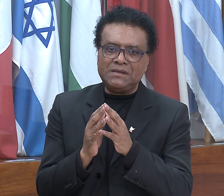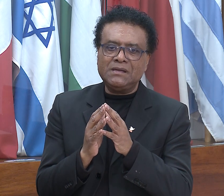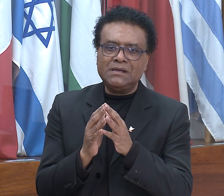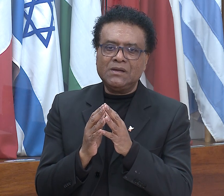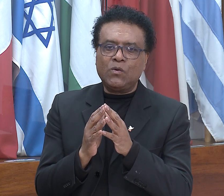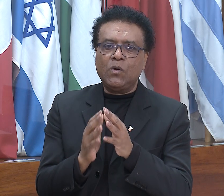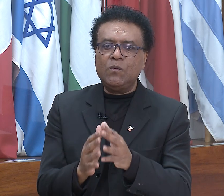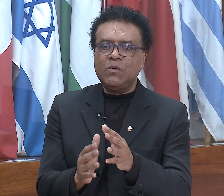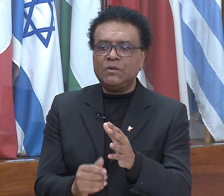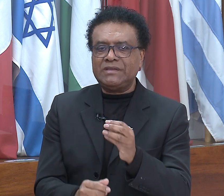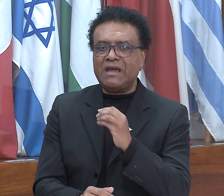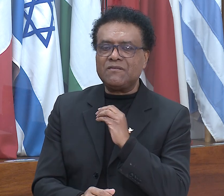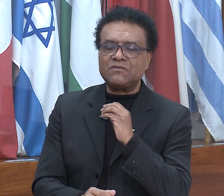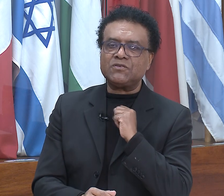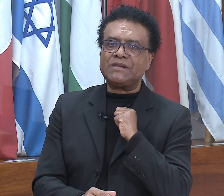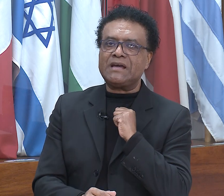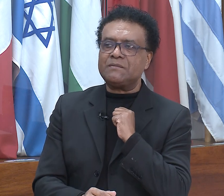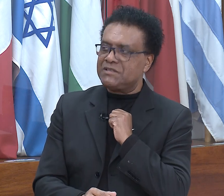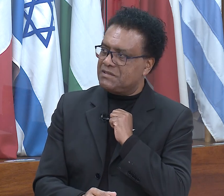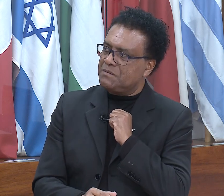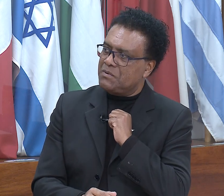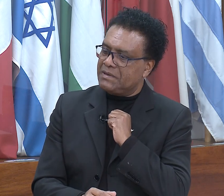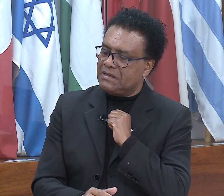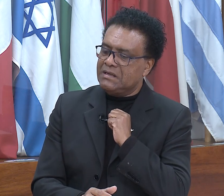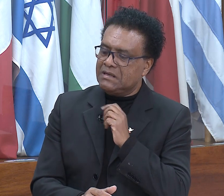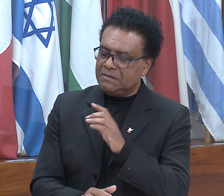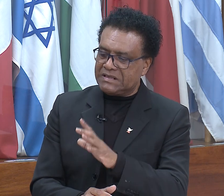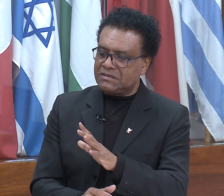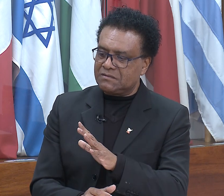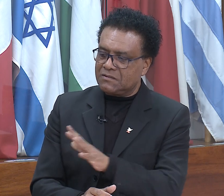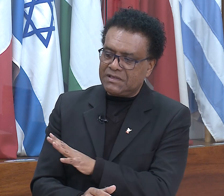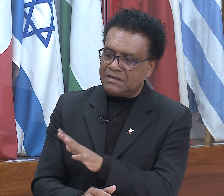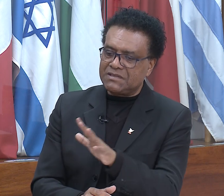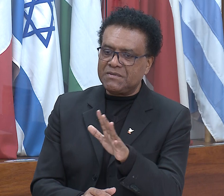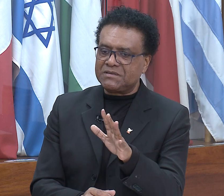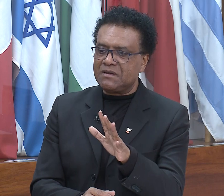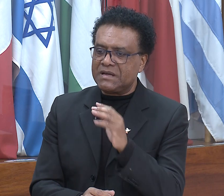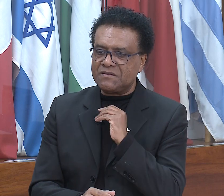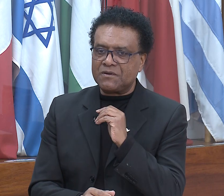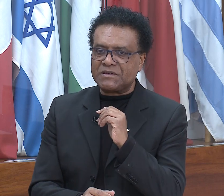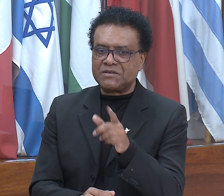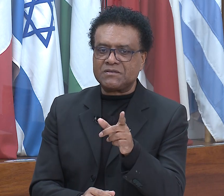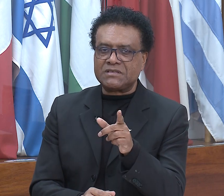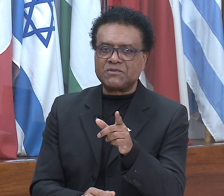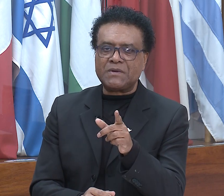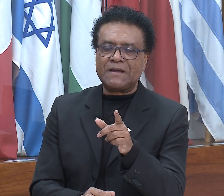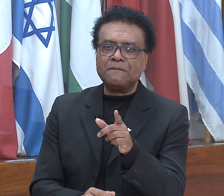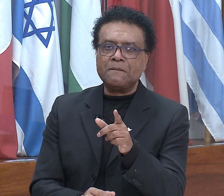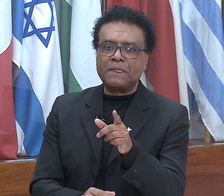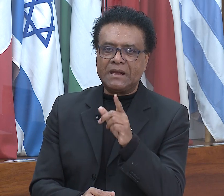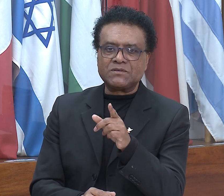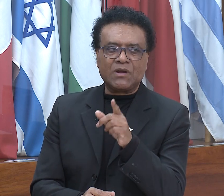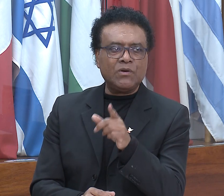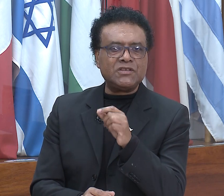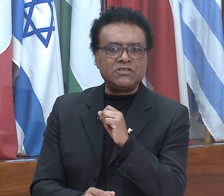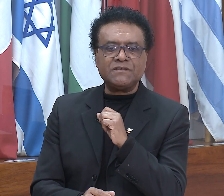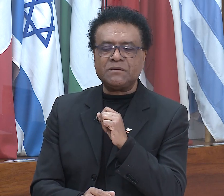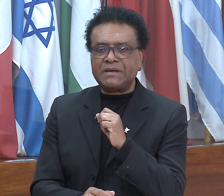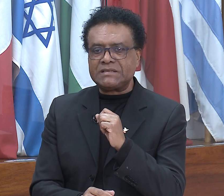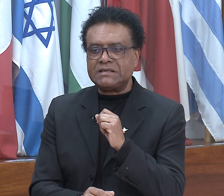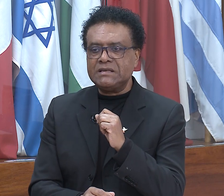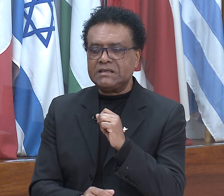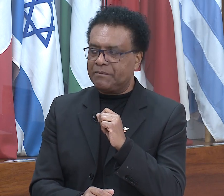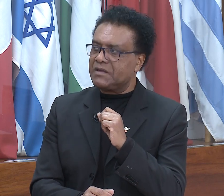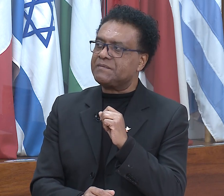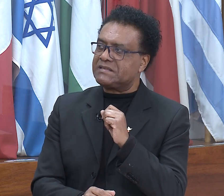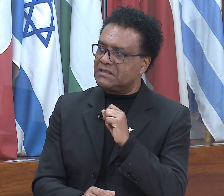própria CPI como deve funcionar uma gestão pública mas com certeza os amigos terão mais informações que nós temos uma teremos uma coletiva